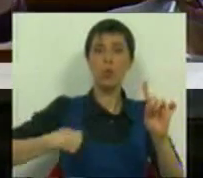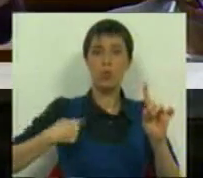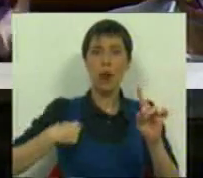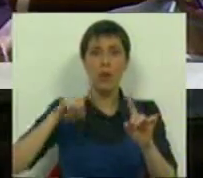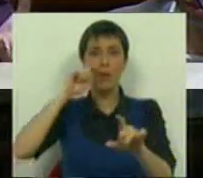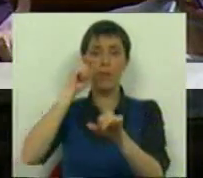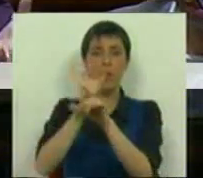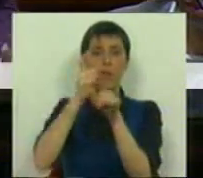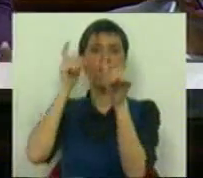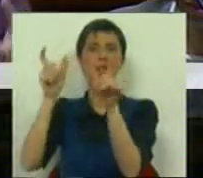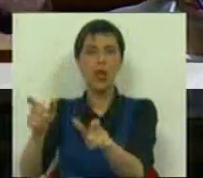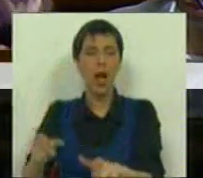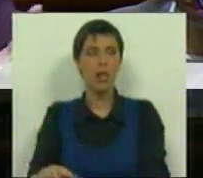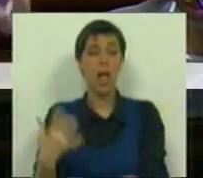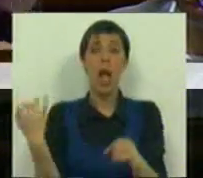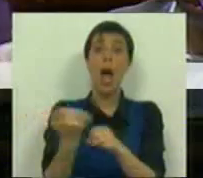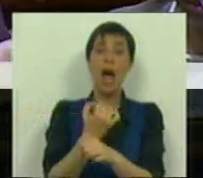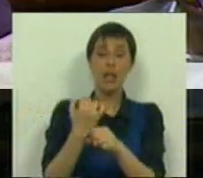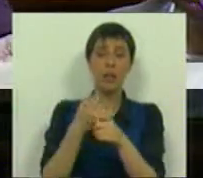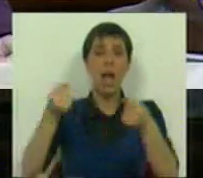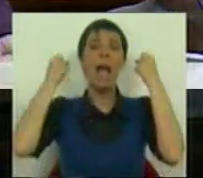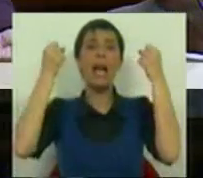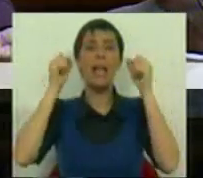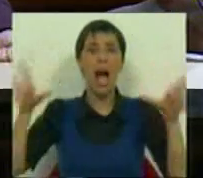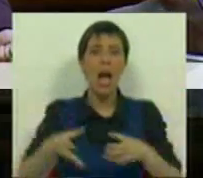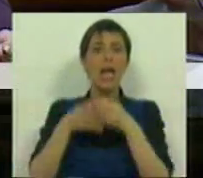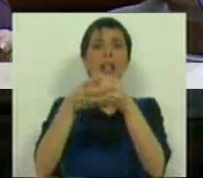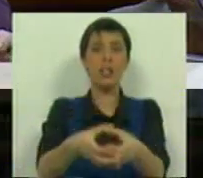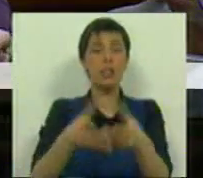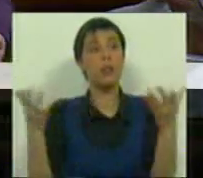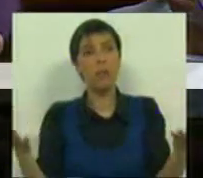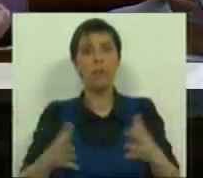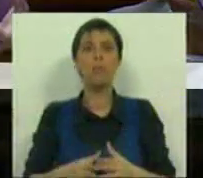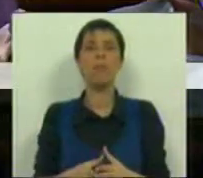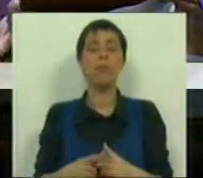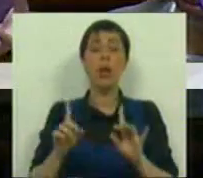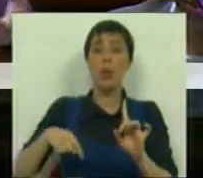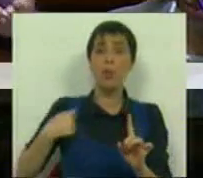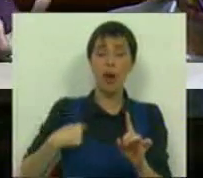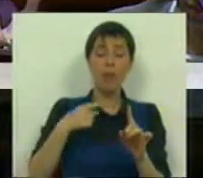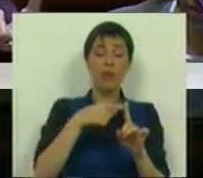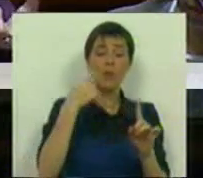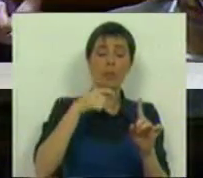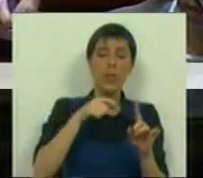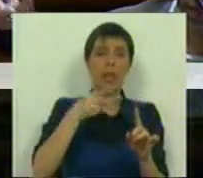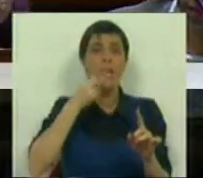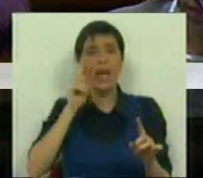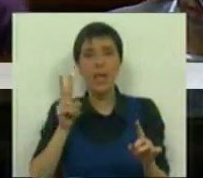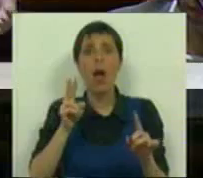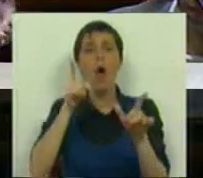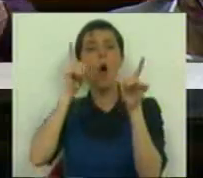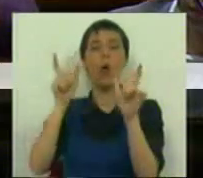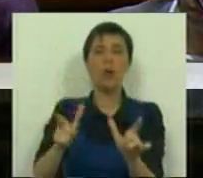os fiscais da atividade das claques, que sejam eles que controlam